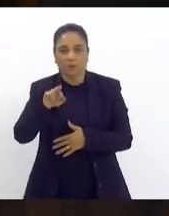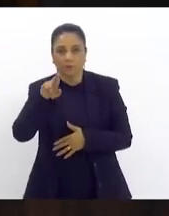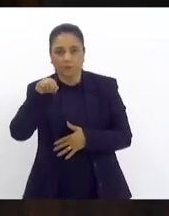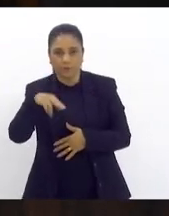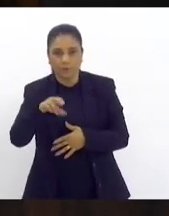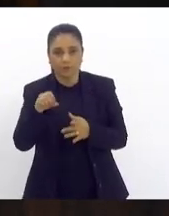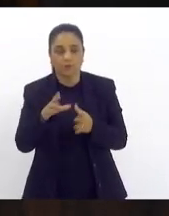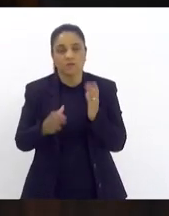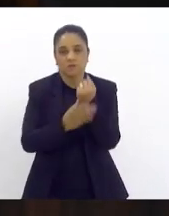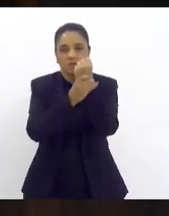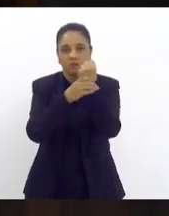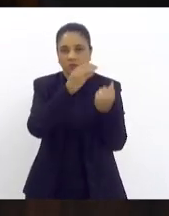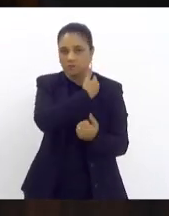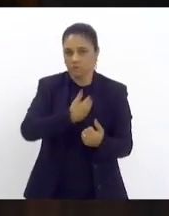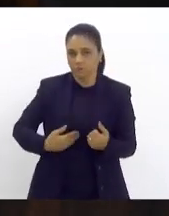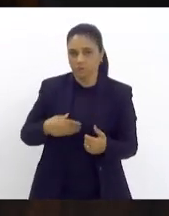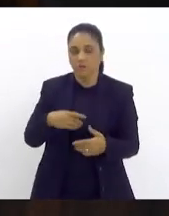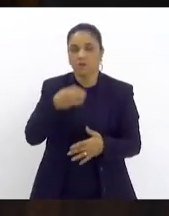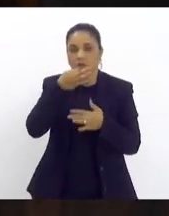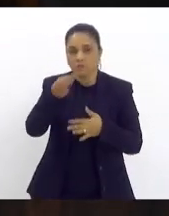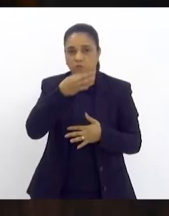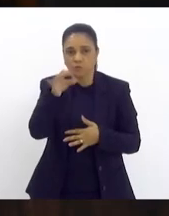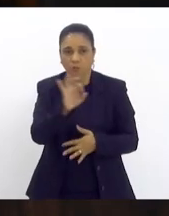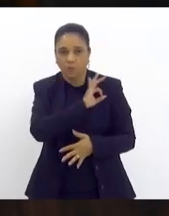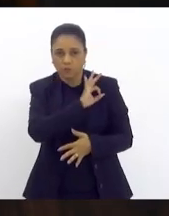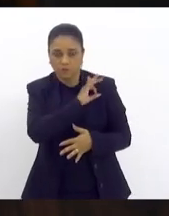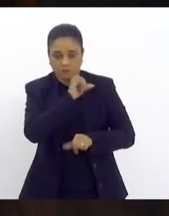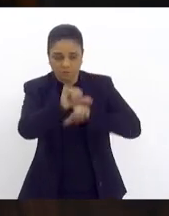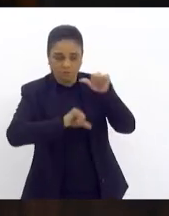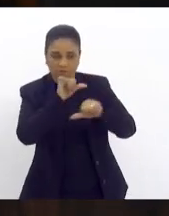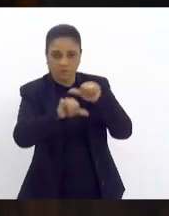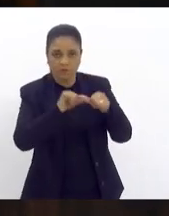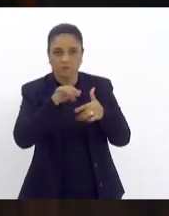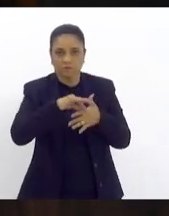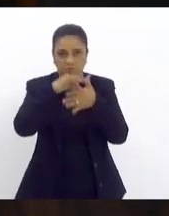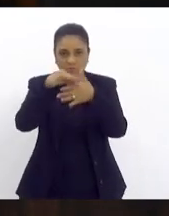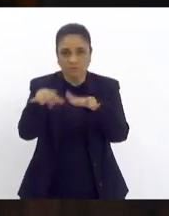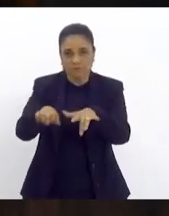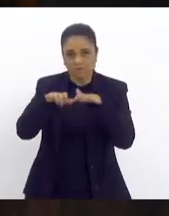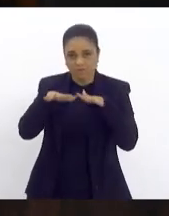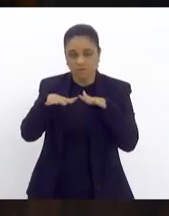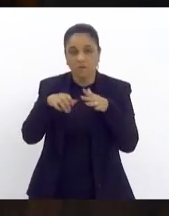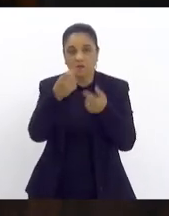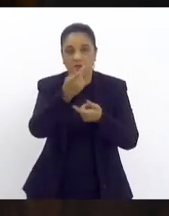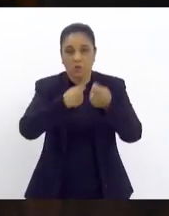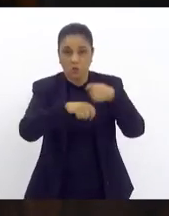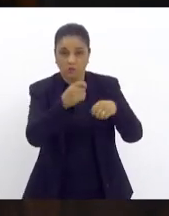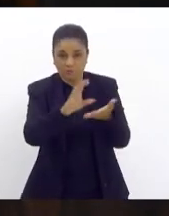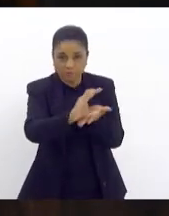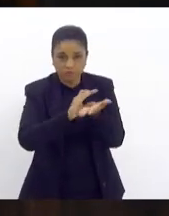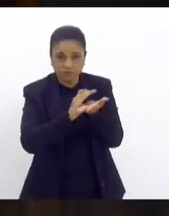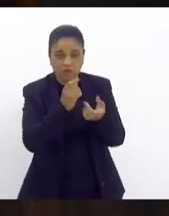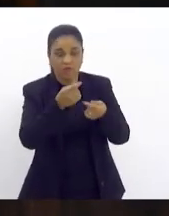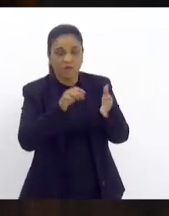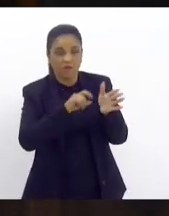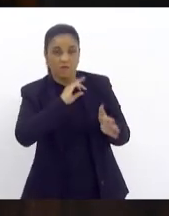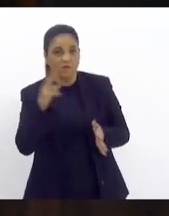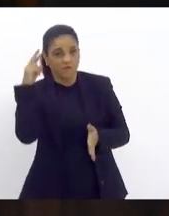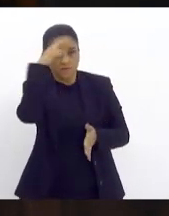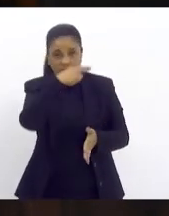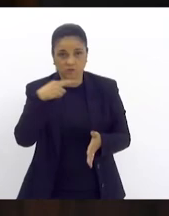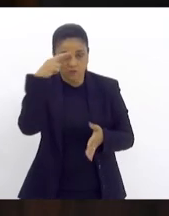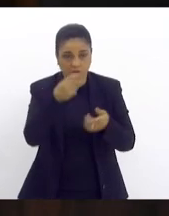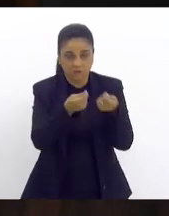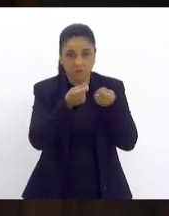segurança pública e assunto de polícia pela transformação indicação Legislativa e de orçamentos Finanças fiscalização financeira e